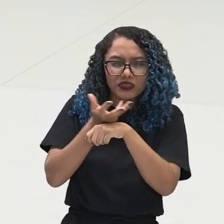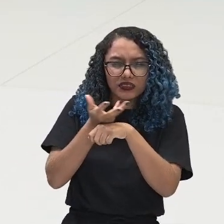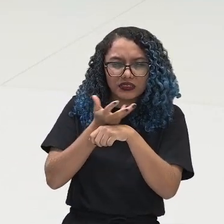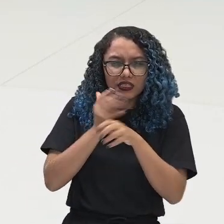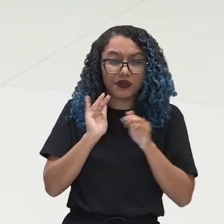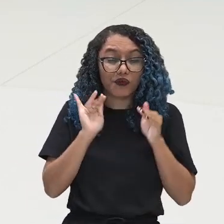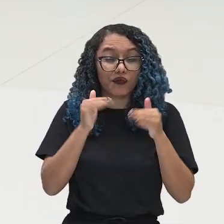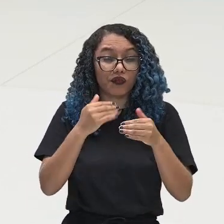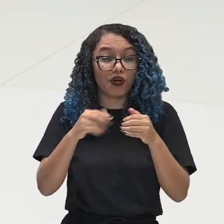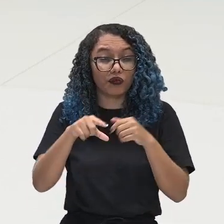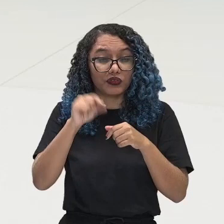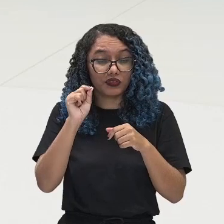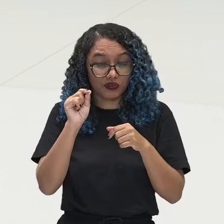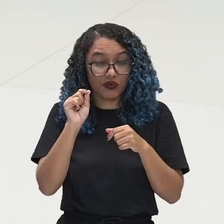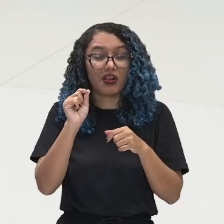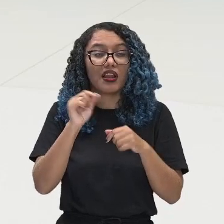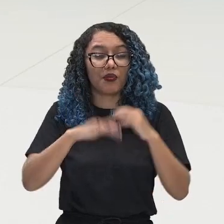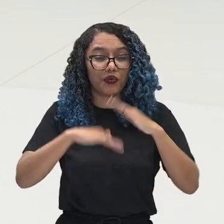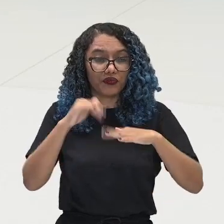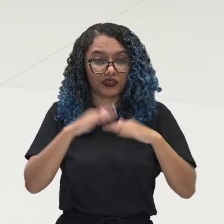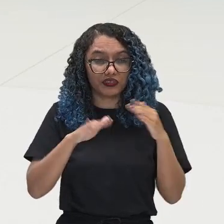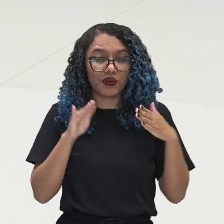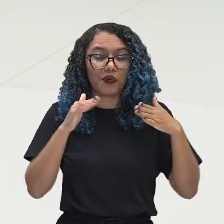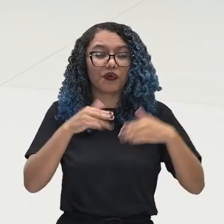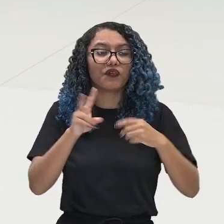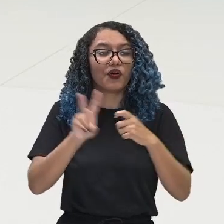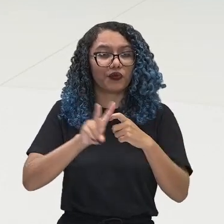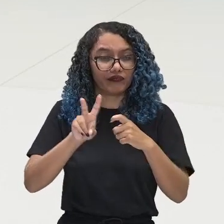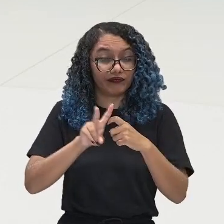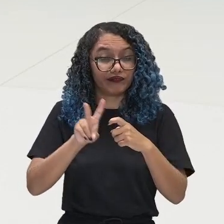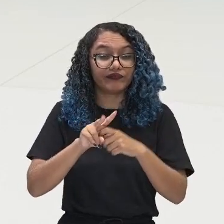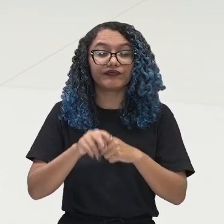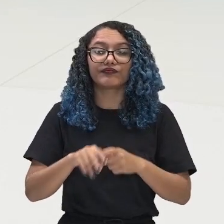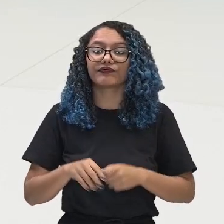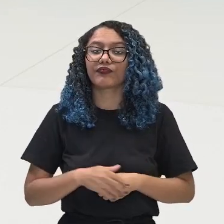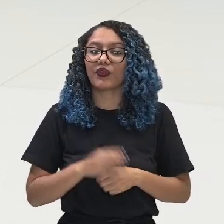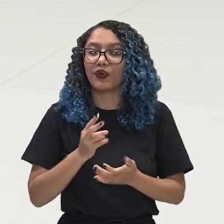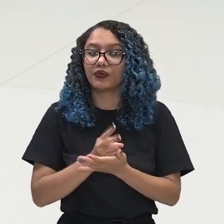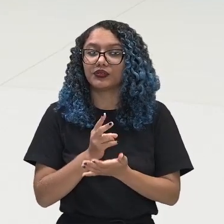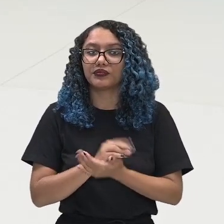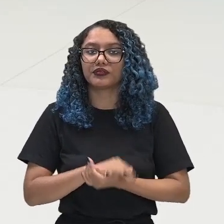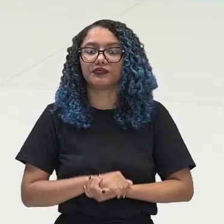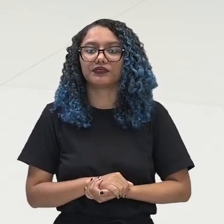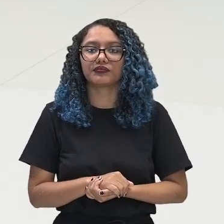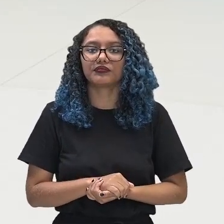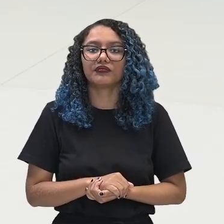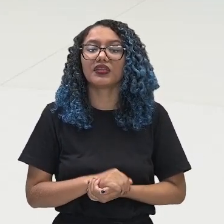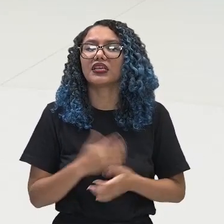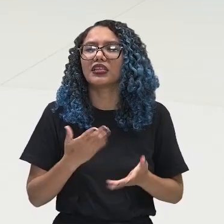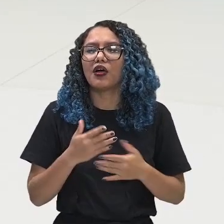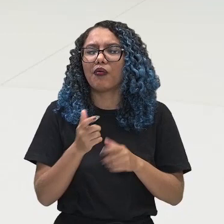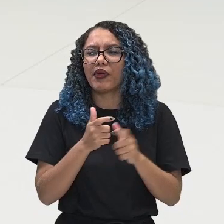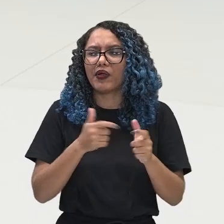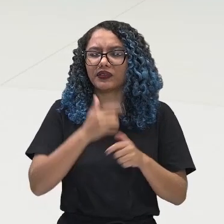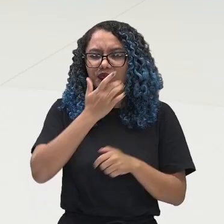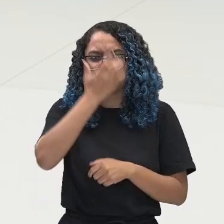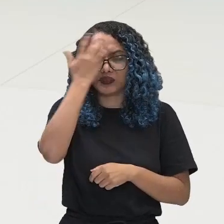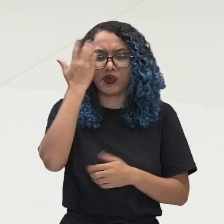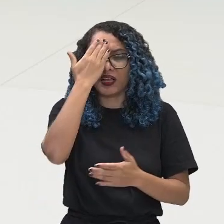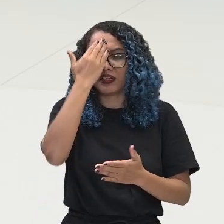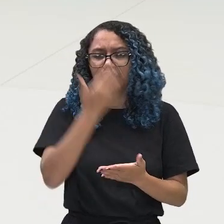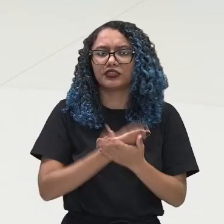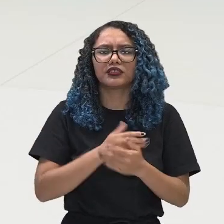profissão, sobretudo a respeito da medicina veterinária. Continuando. Muitas pessoas acreditam que